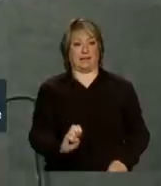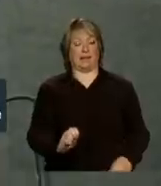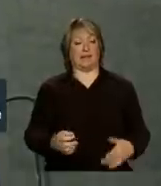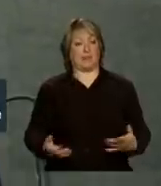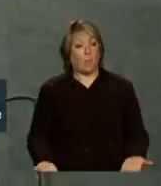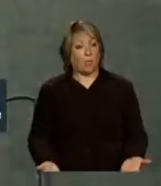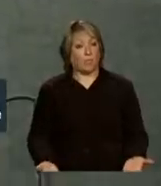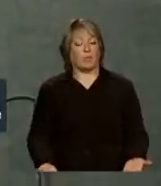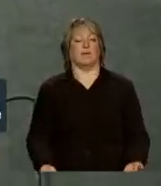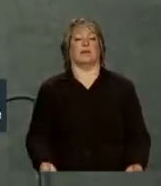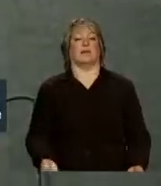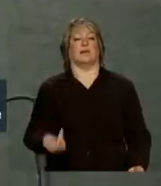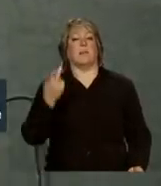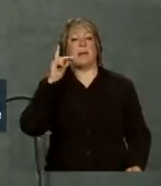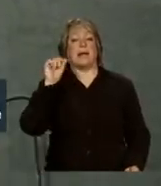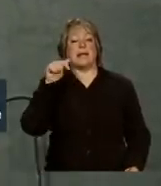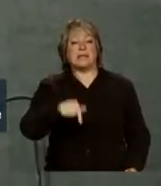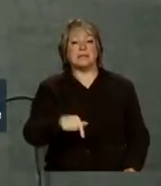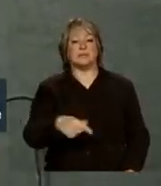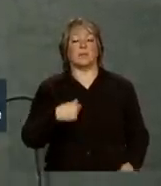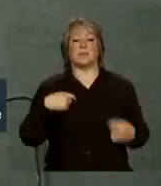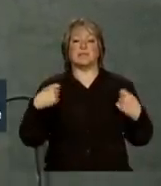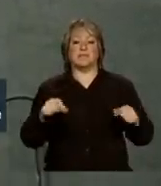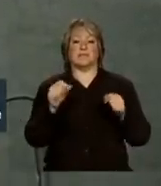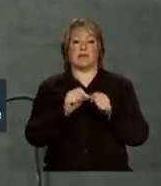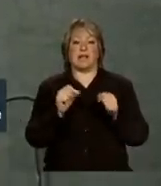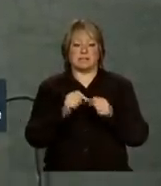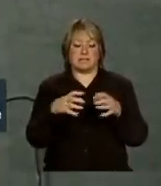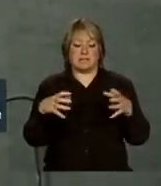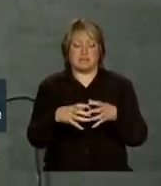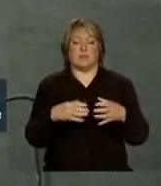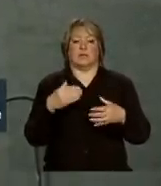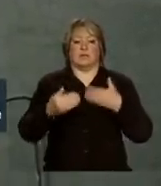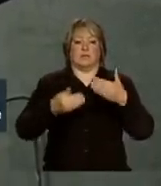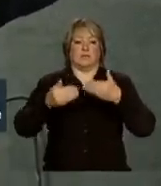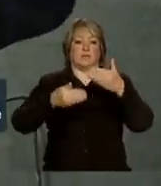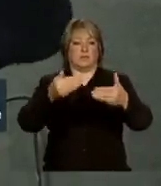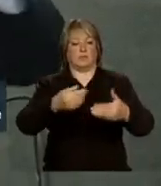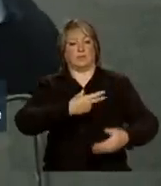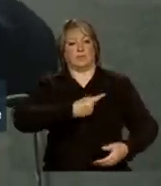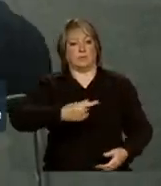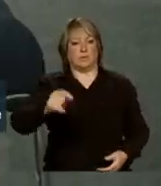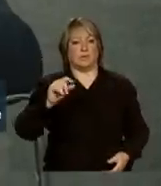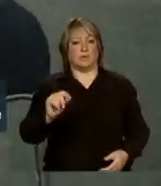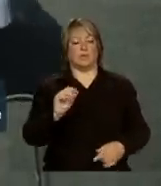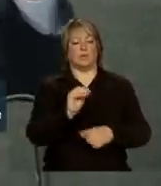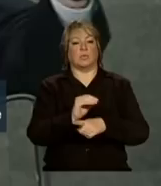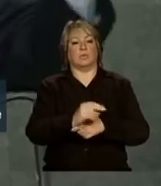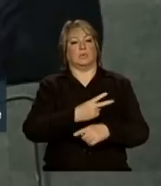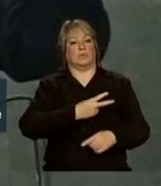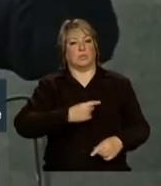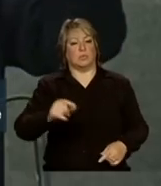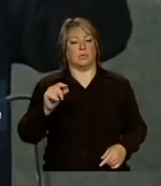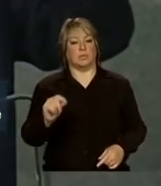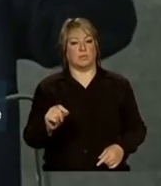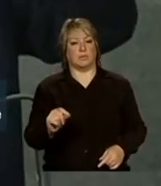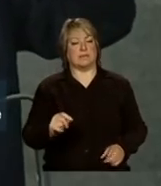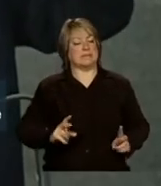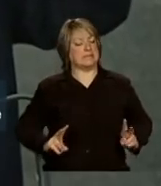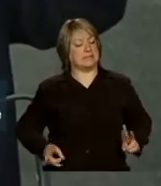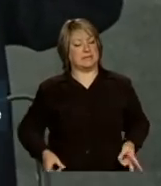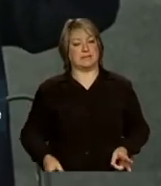isso eu tenho que construir dentro de um desenvolvimento sustentável a sustentabilidade indiscutivelmente sempre